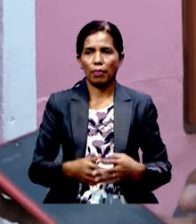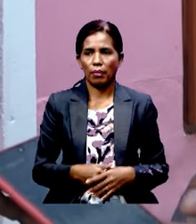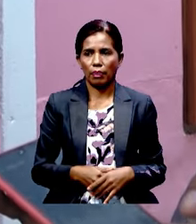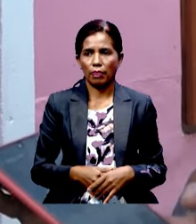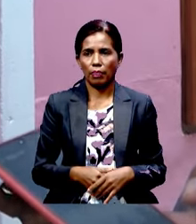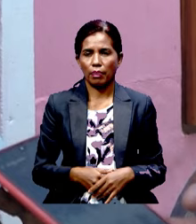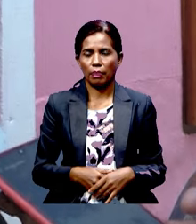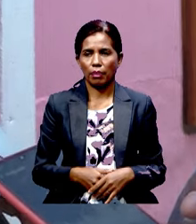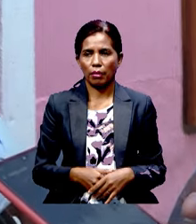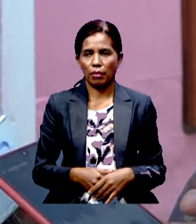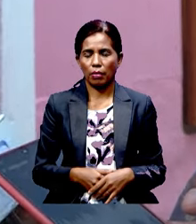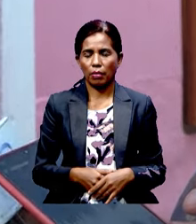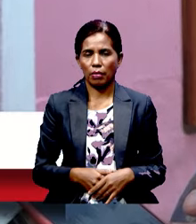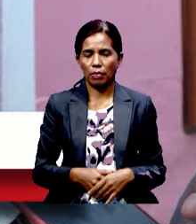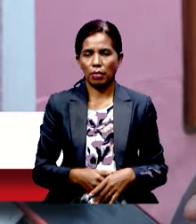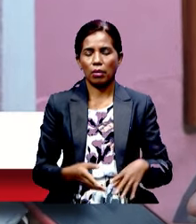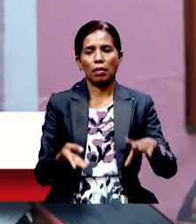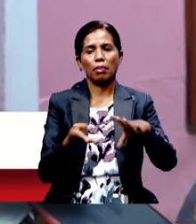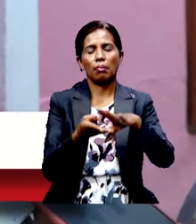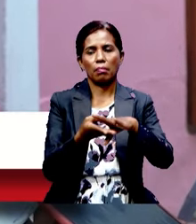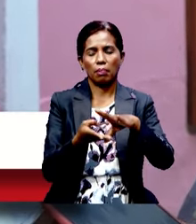Uma banco de estere mesmo foi pelo apoio.